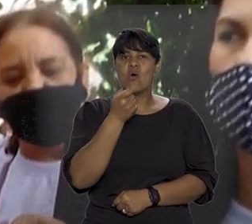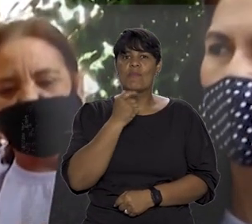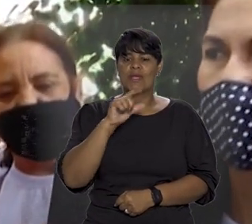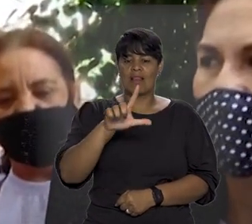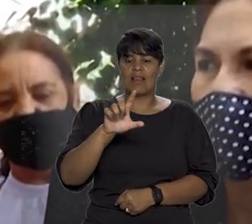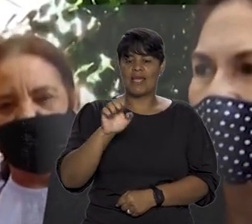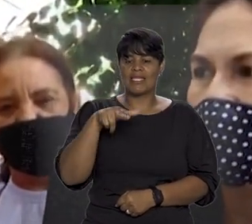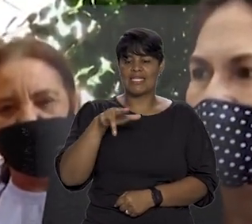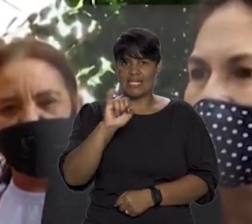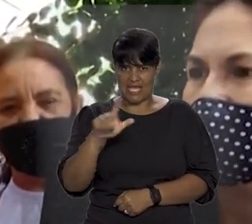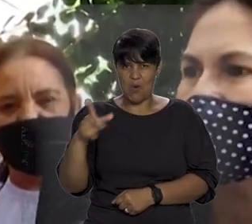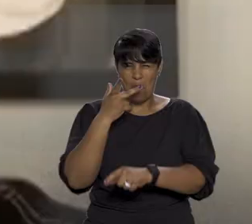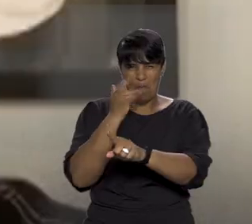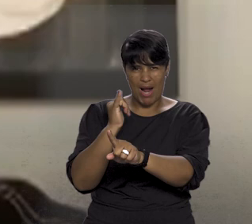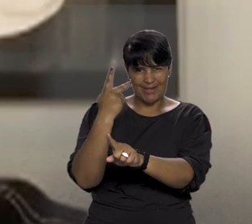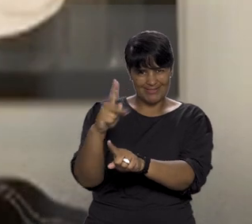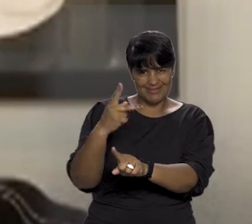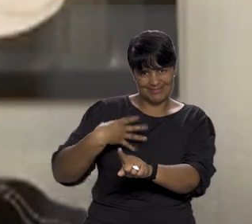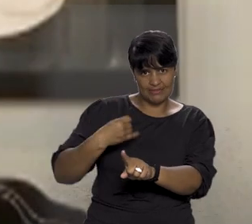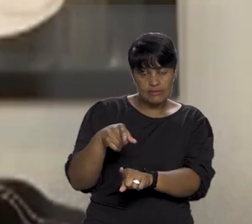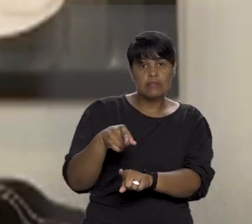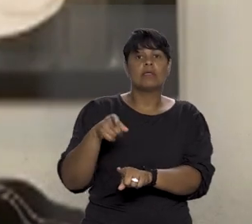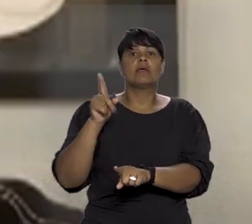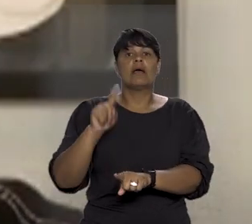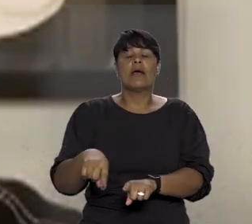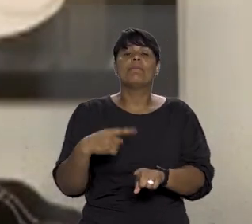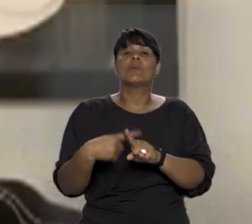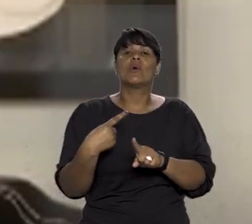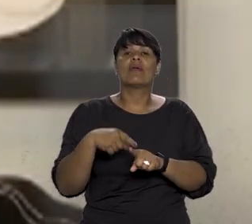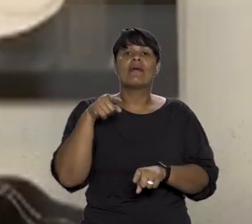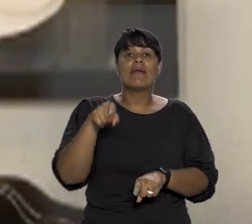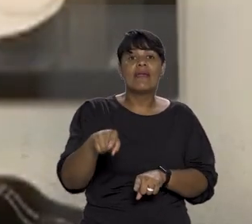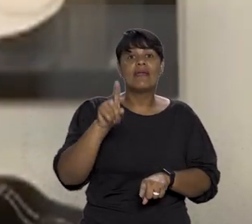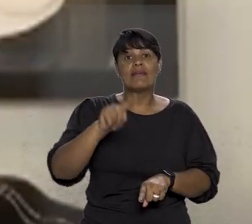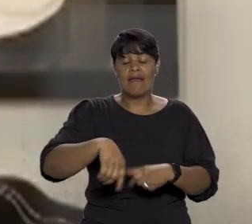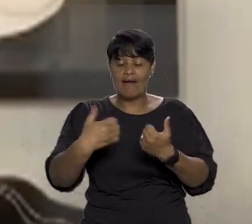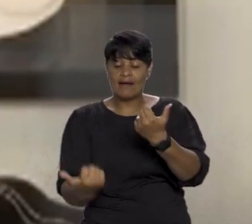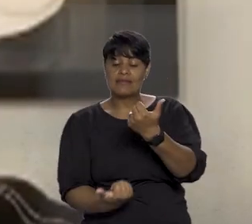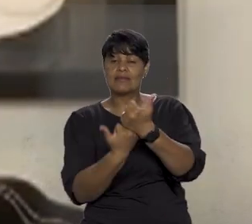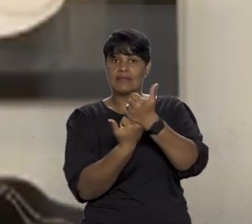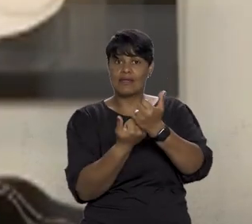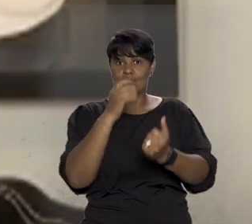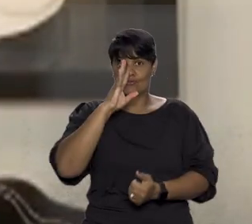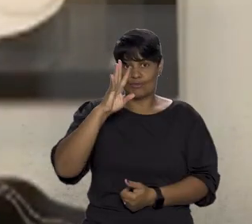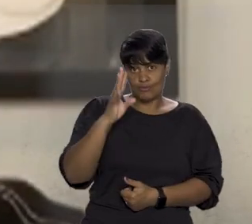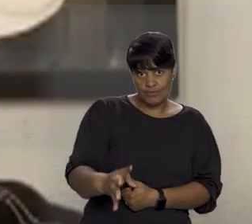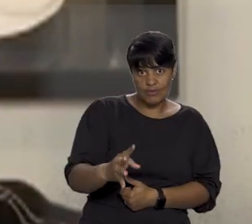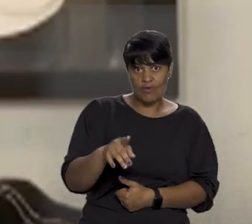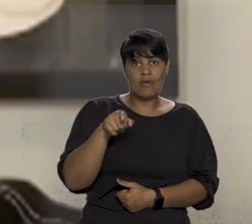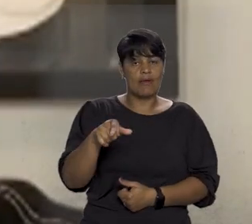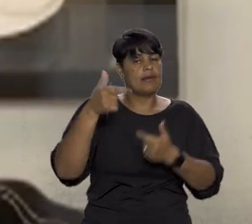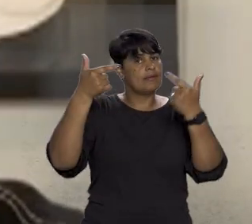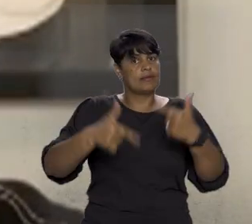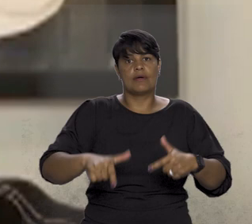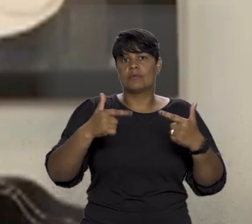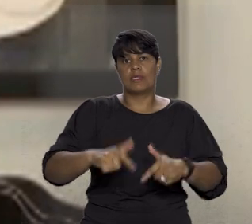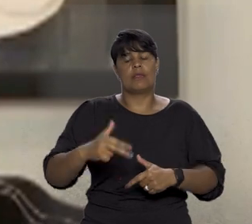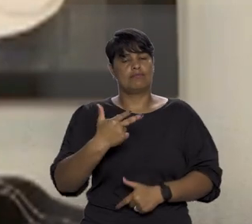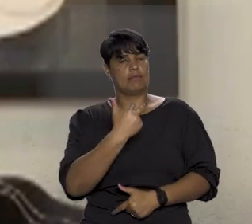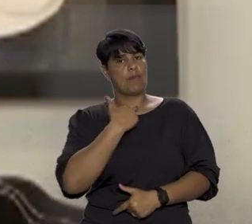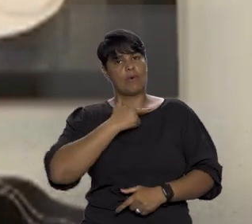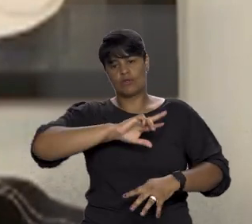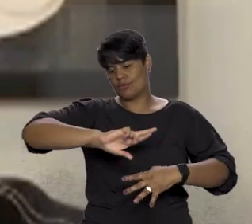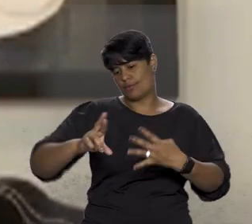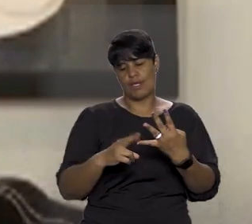lanel Borel de Almeida Júnior entendendo que leniel que atua no processo como assistente de acusação não tem legitimidade